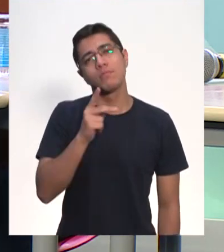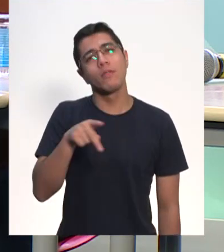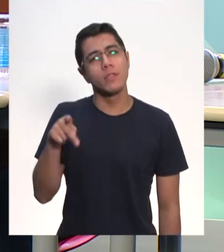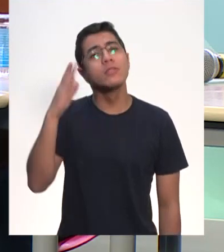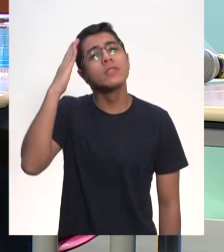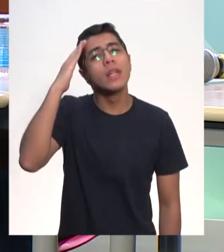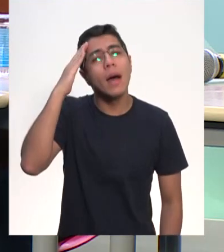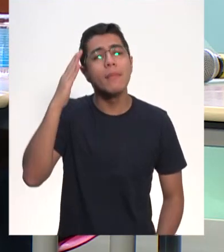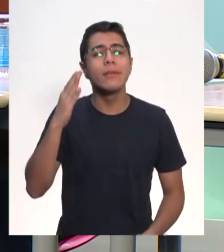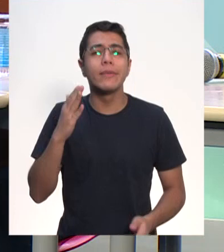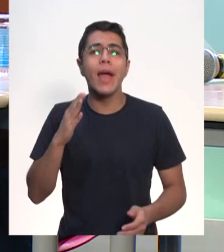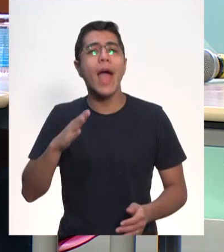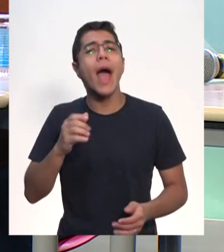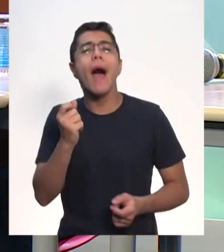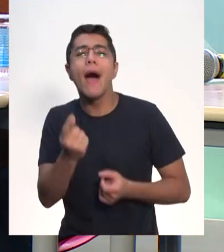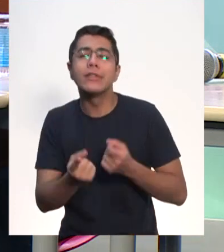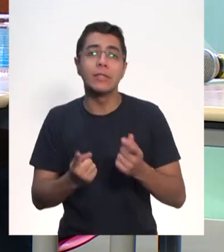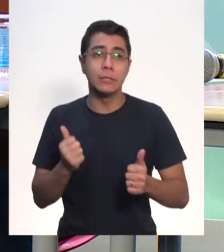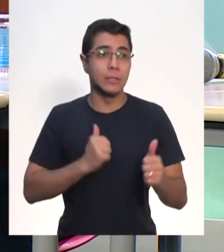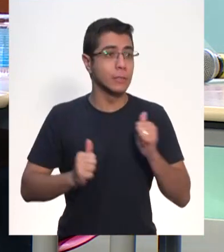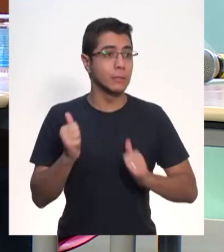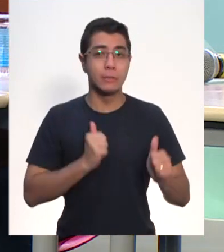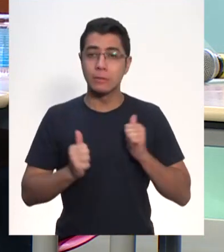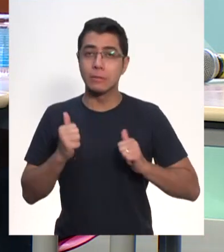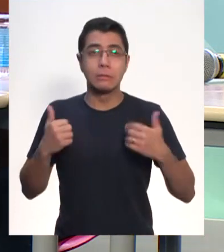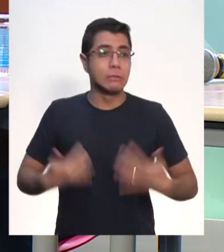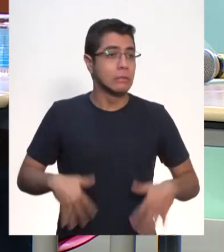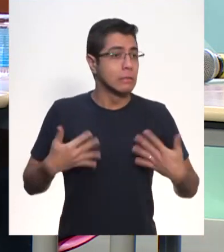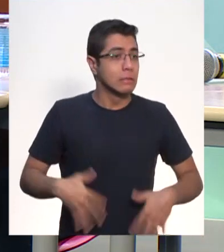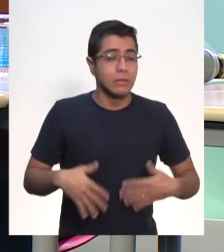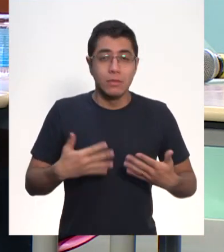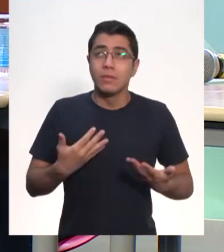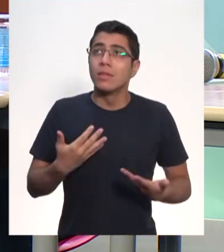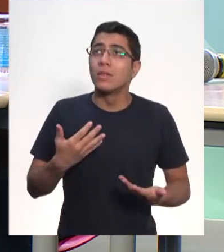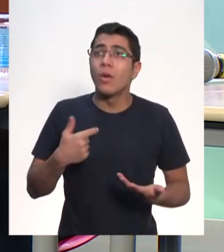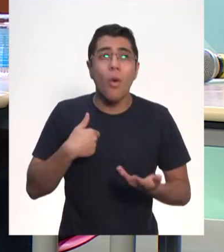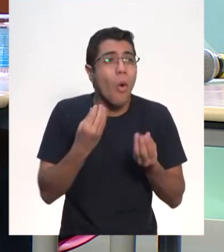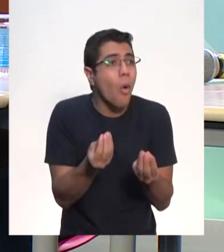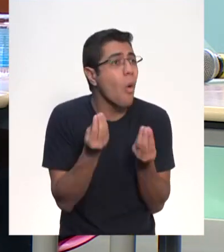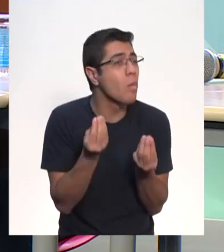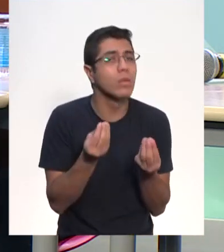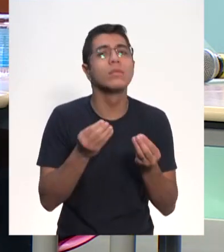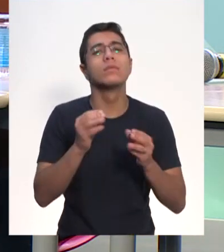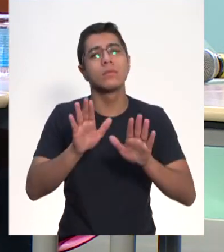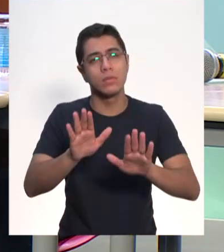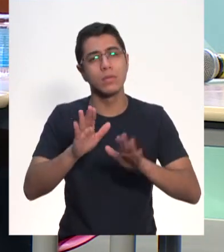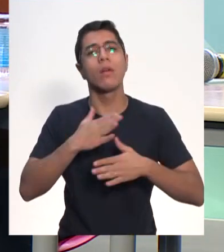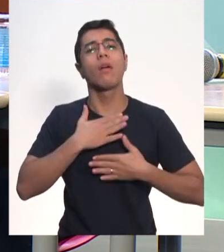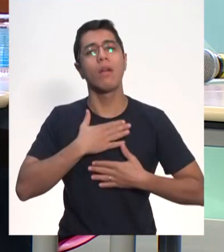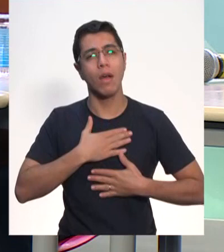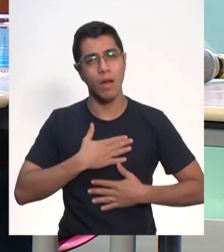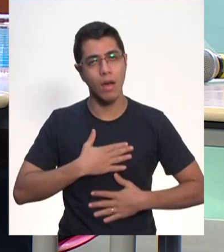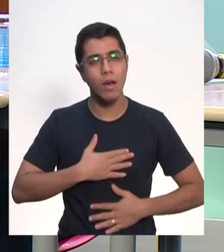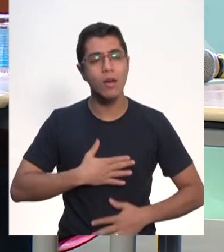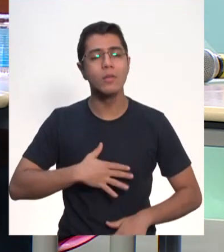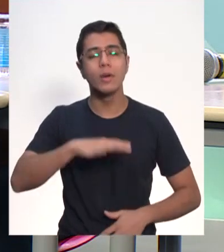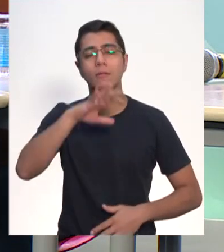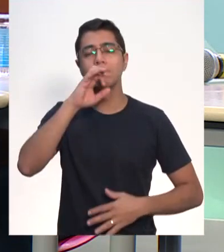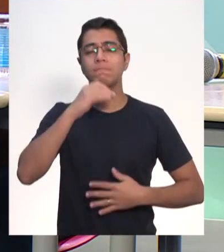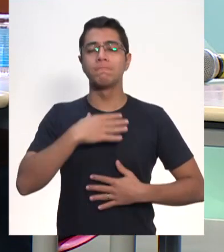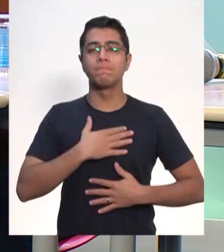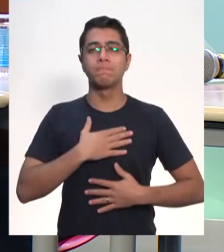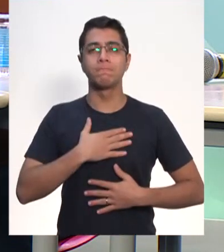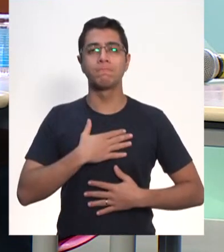comentado aqui ao longo da semana. Surge aquela ansiedade, meu Deus, como que eu vou fazer e tal. Mas calma, respira, vai lá, pede orientação para